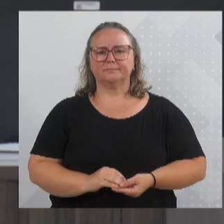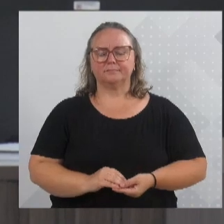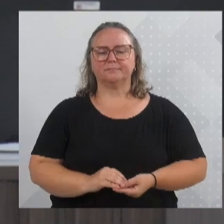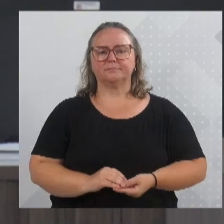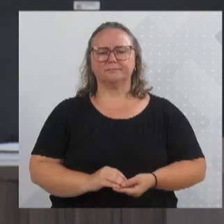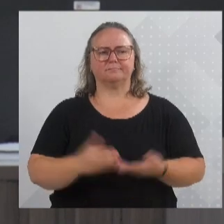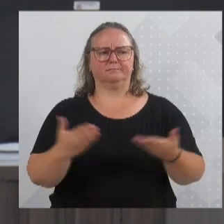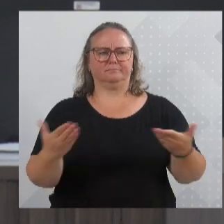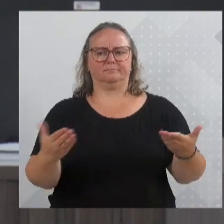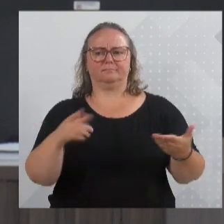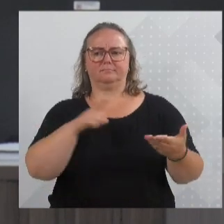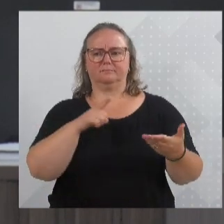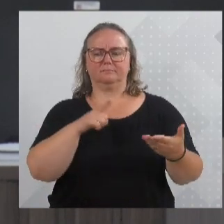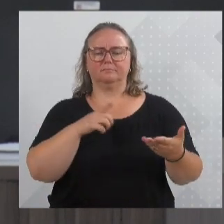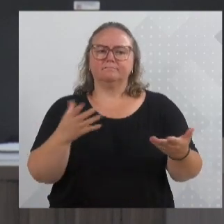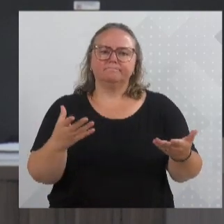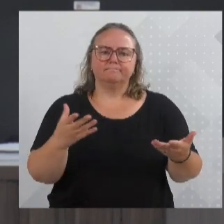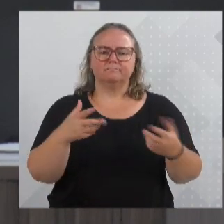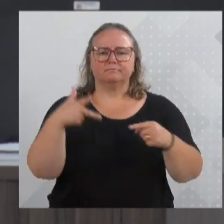eu...